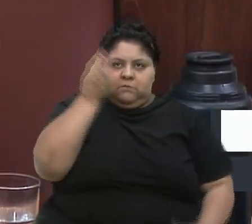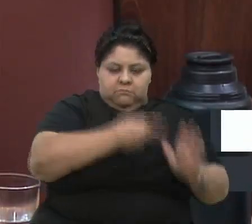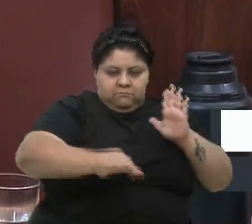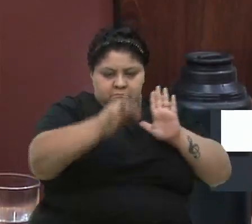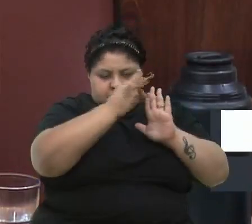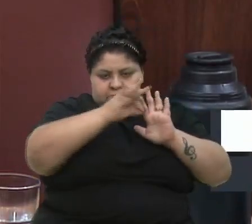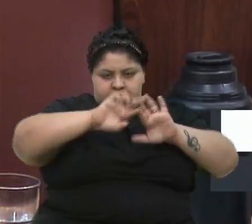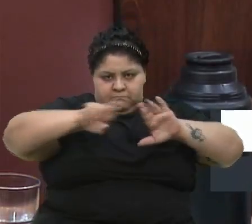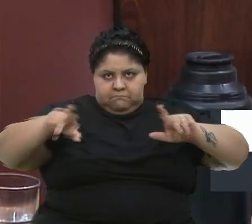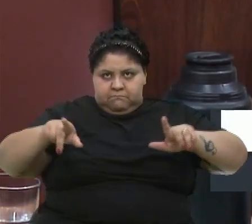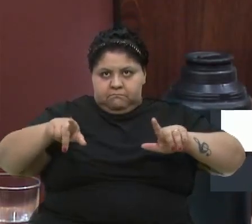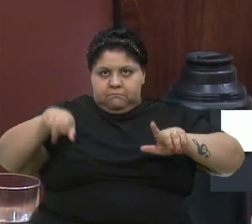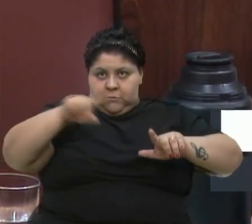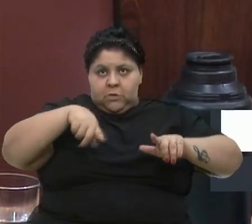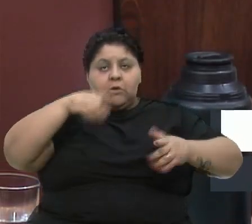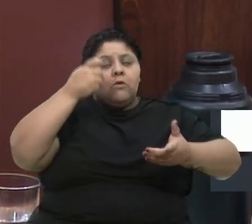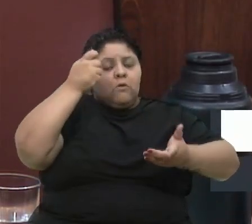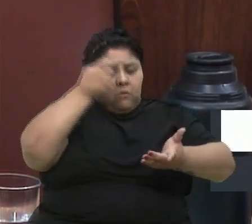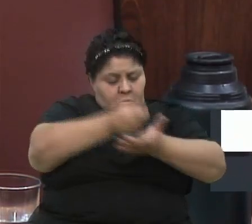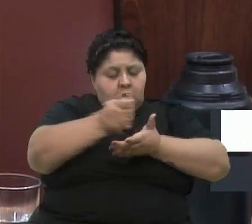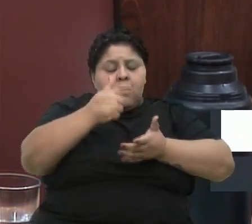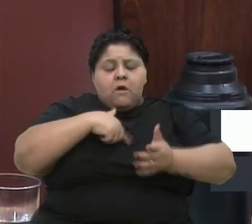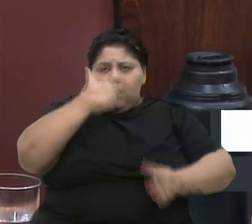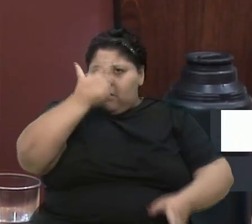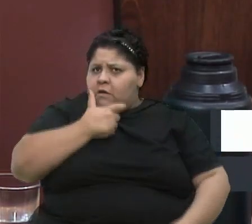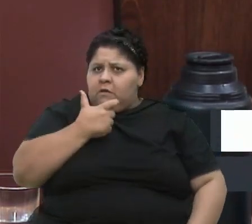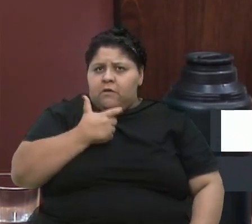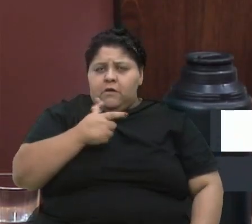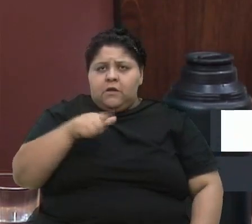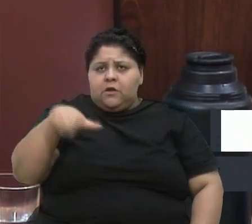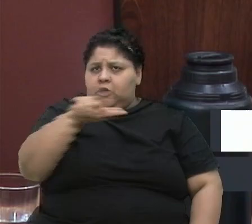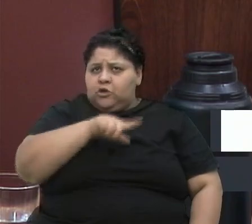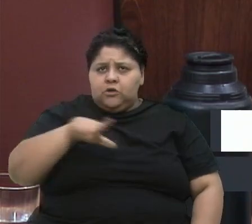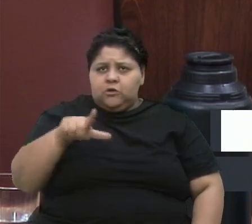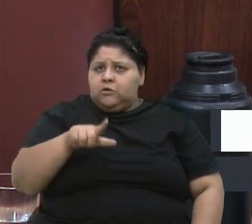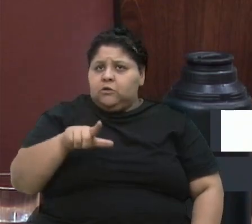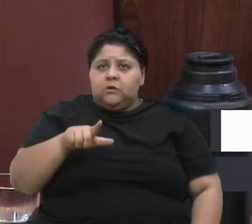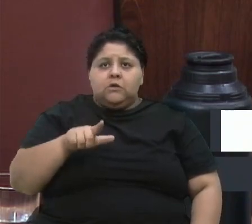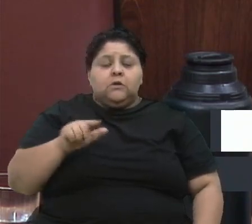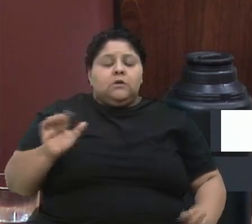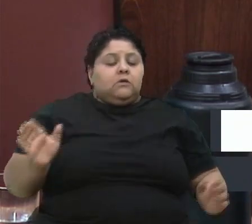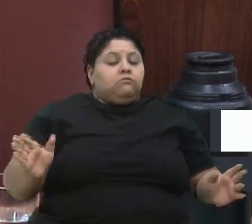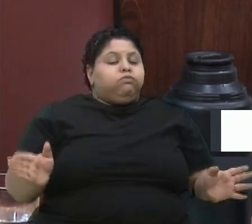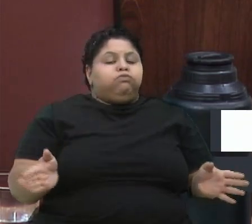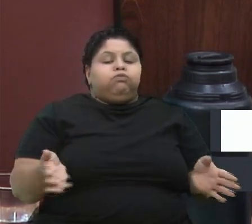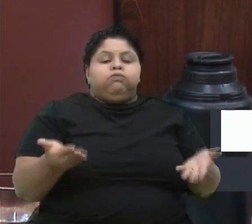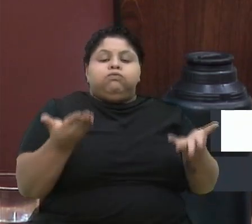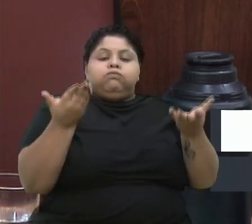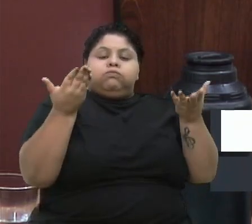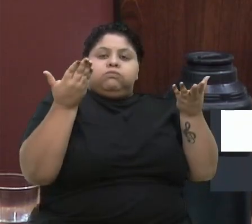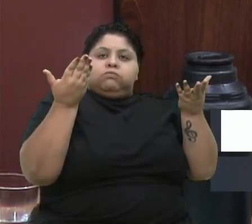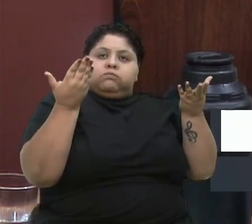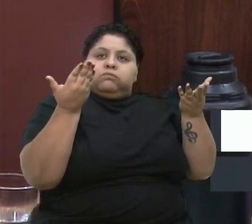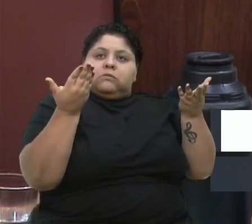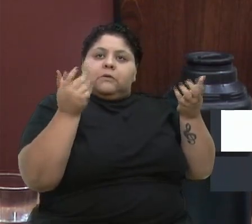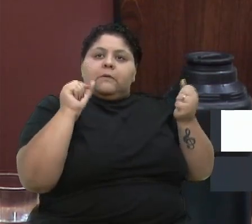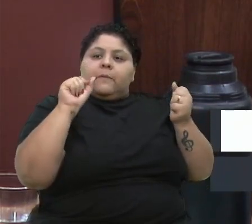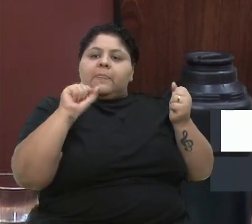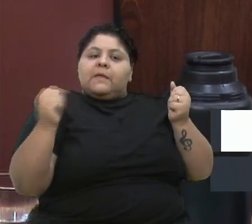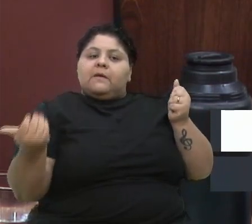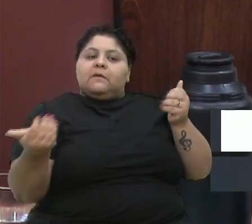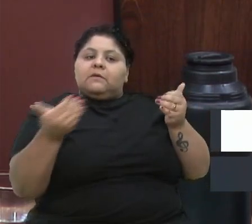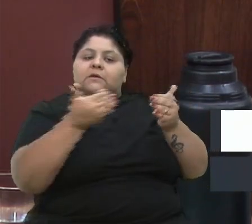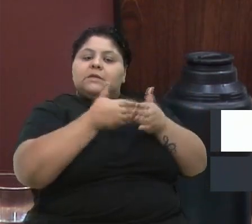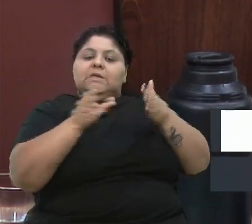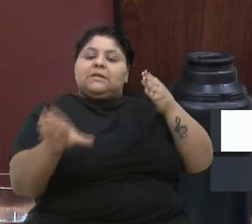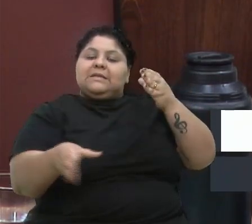concordo com o senhor, vereador. Eu acho que nós não temos que ficar exaltando com benevolência quem traz emenda,